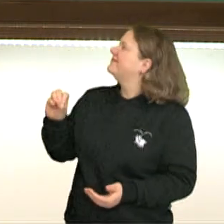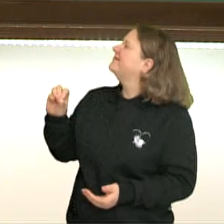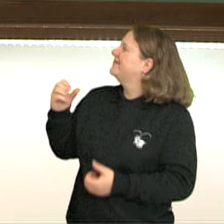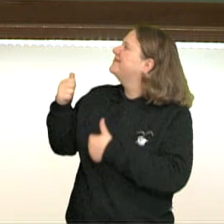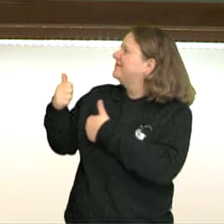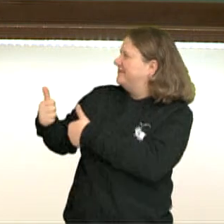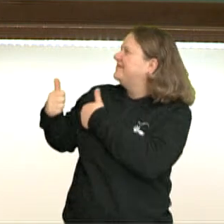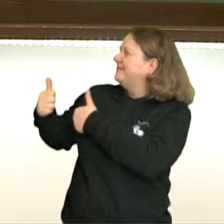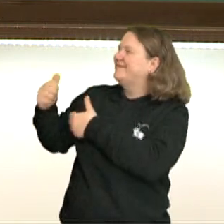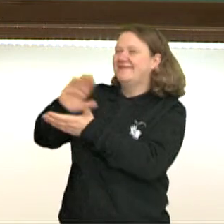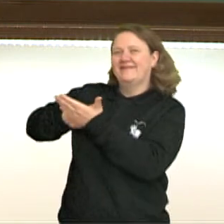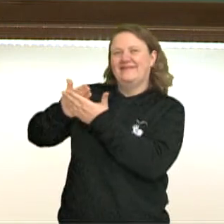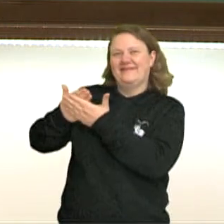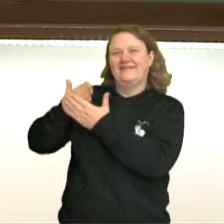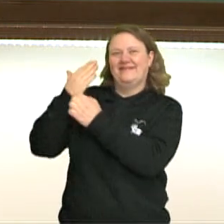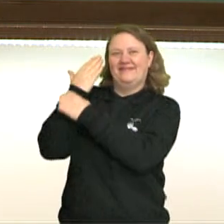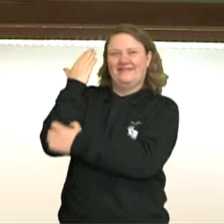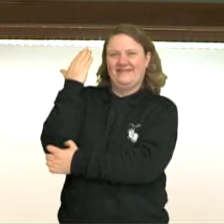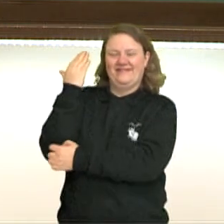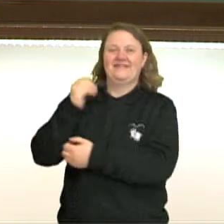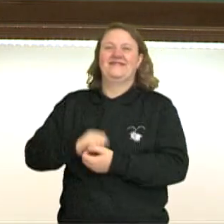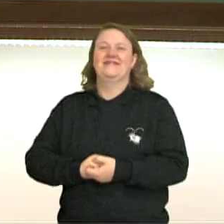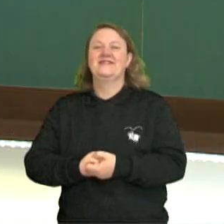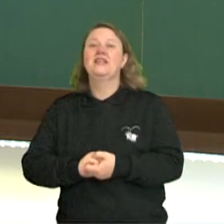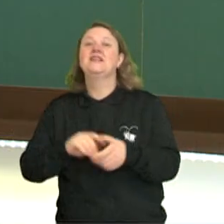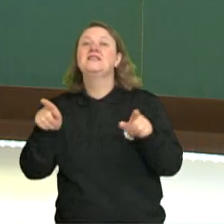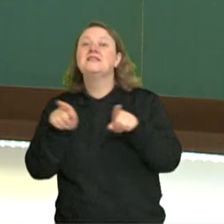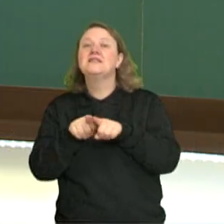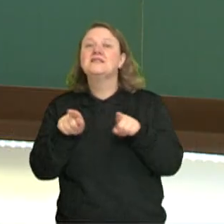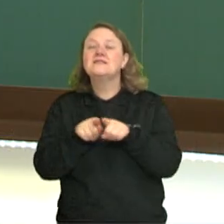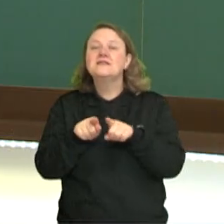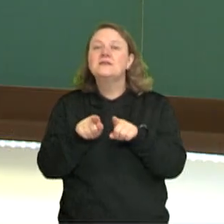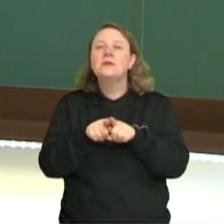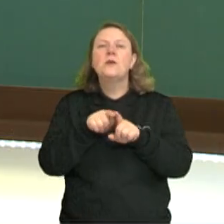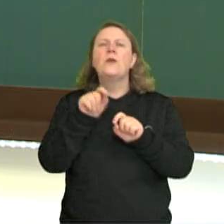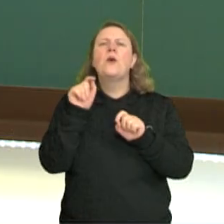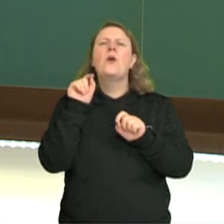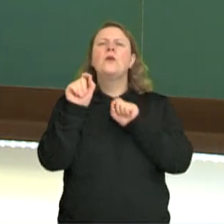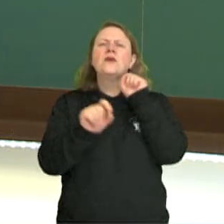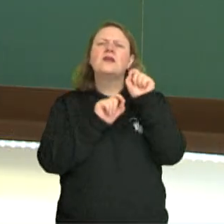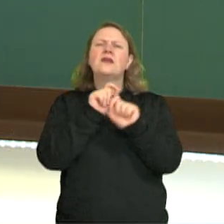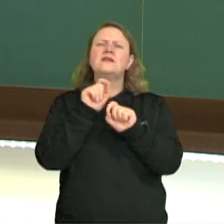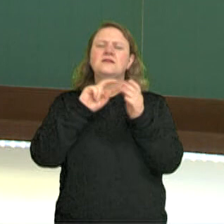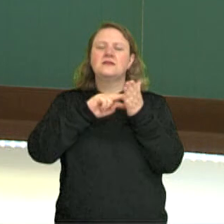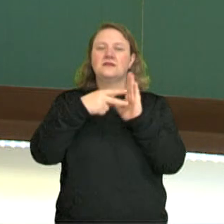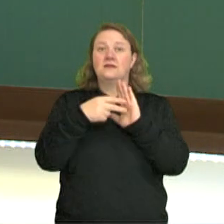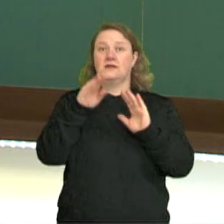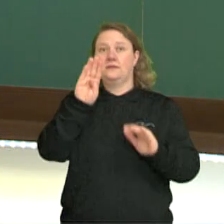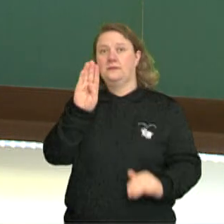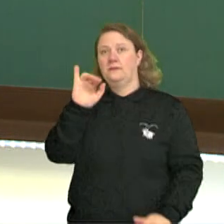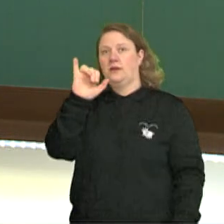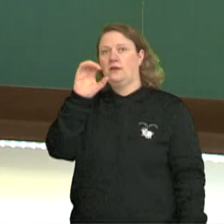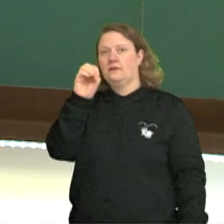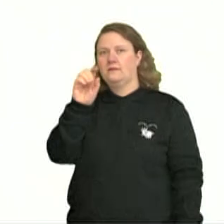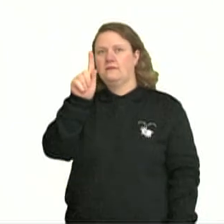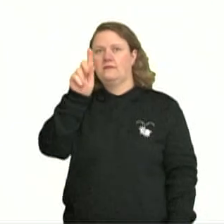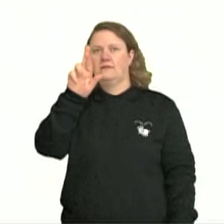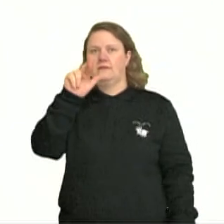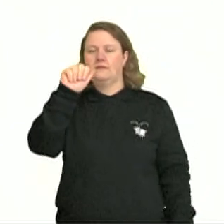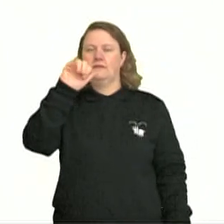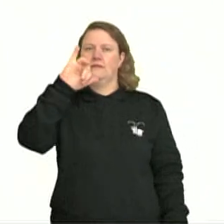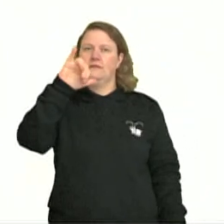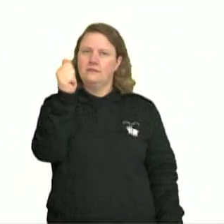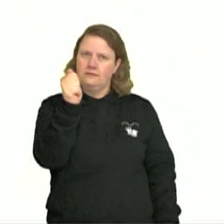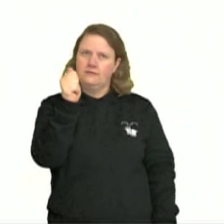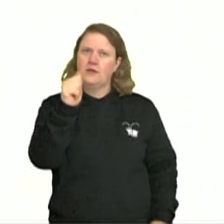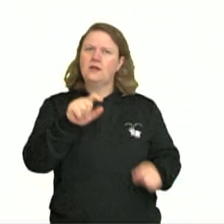Cláudia dirigindo esta aula que vai versar sobre a biografia, um dos gêneros textuais mais